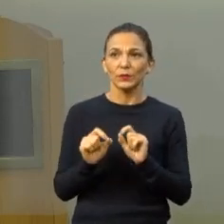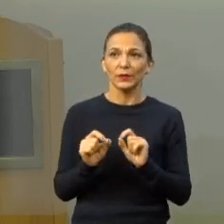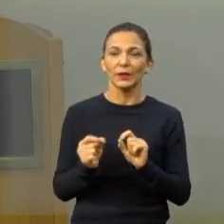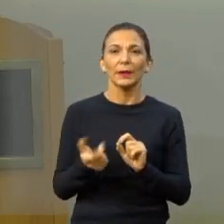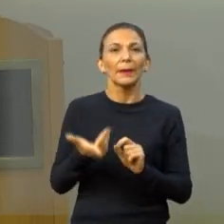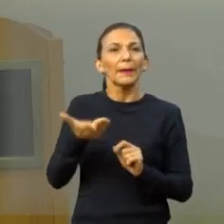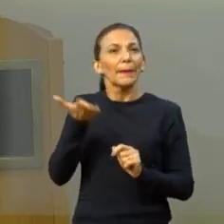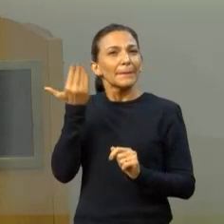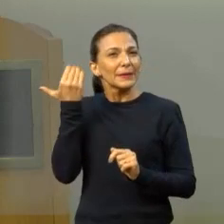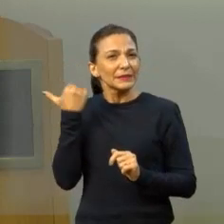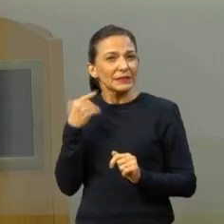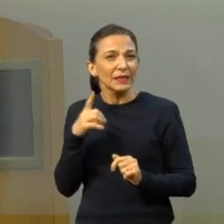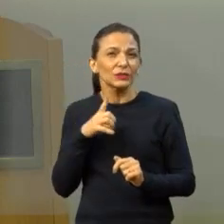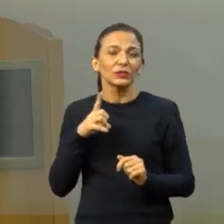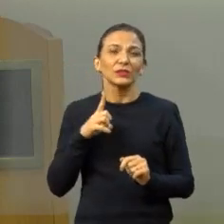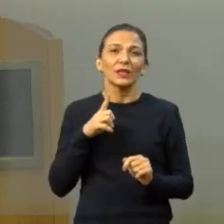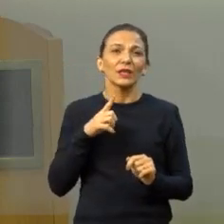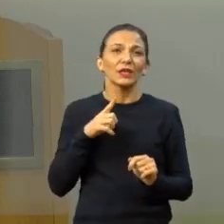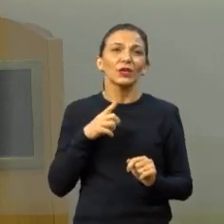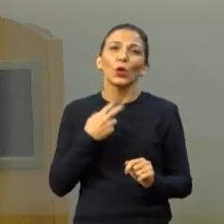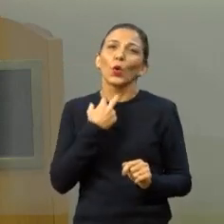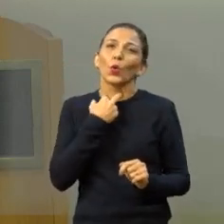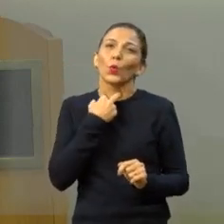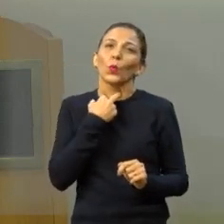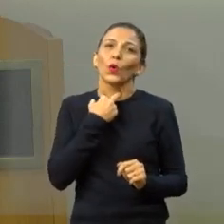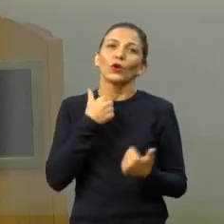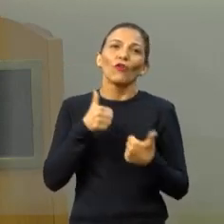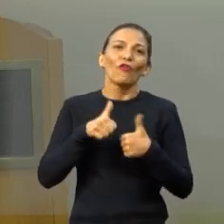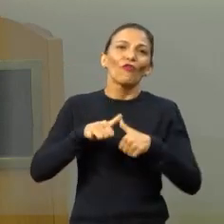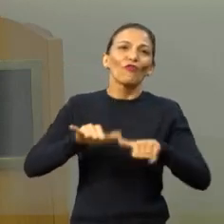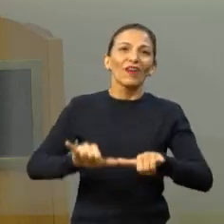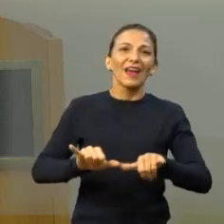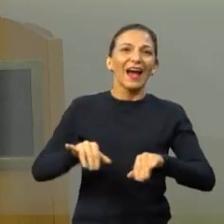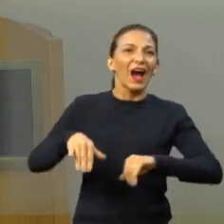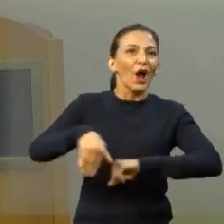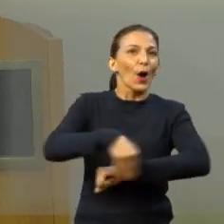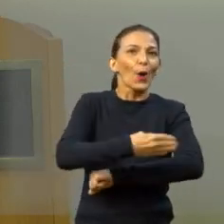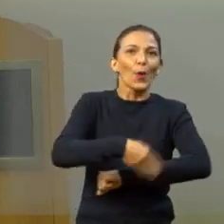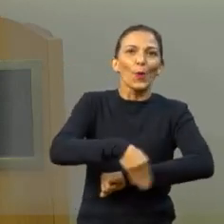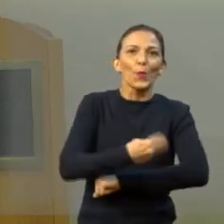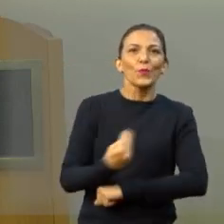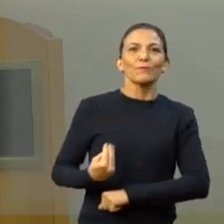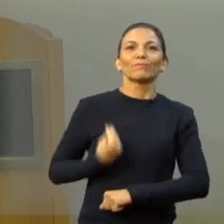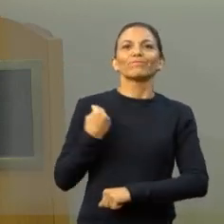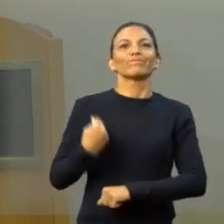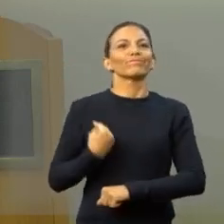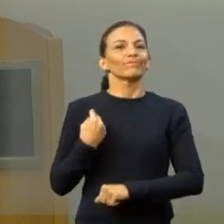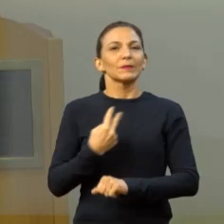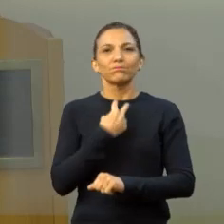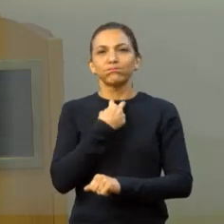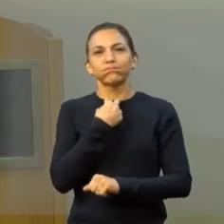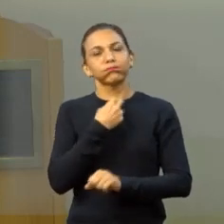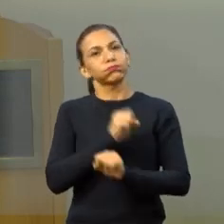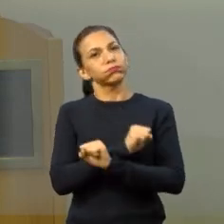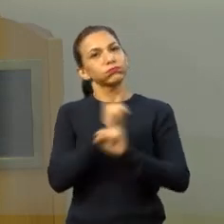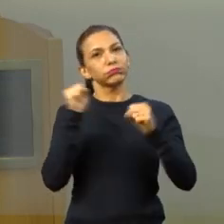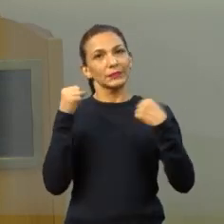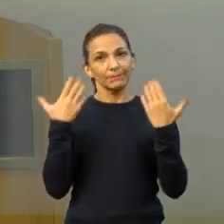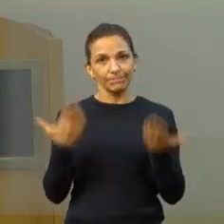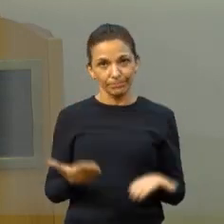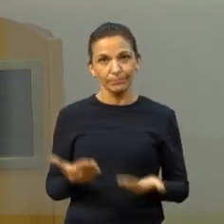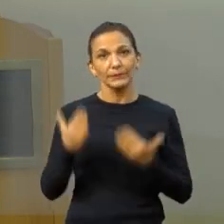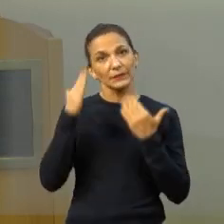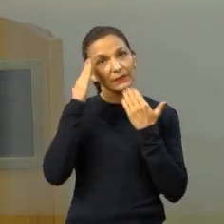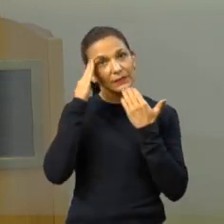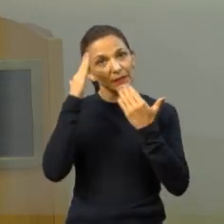do passado que eles têm eles não podem ficar aonde estão Vivendo como estão viu então a gente